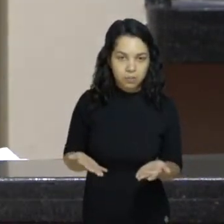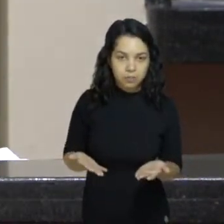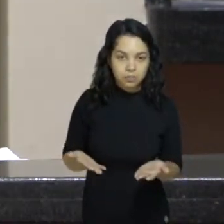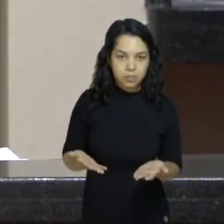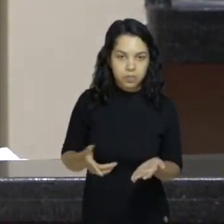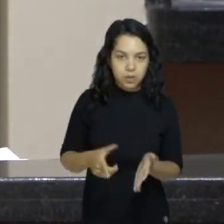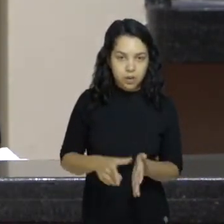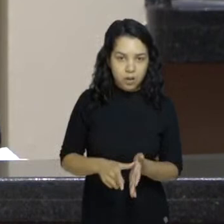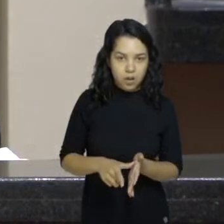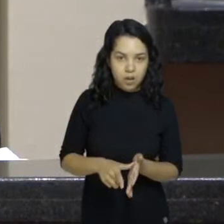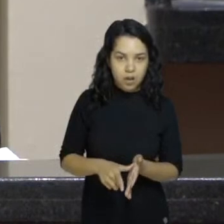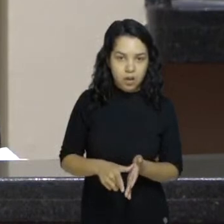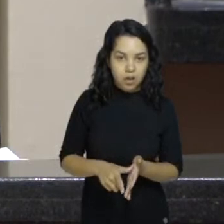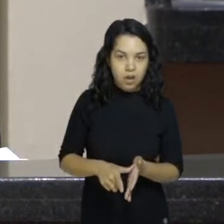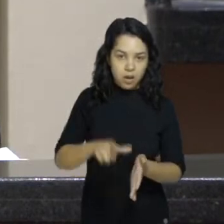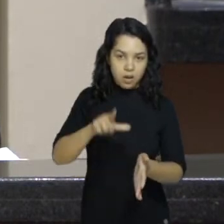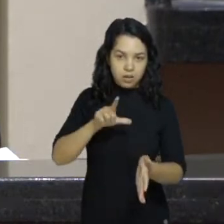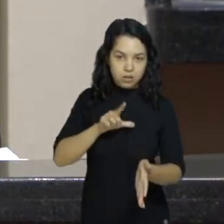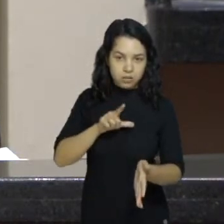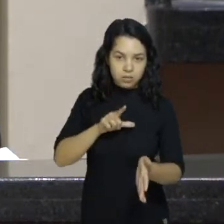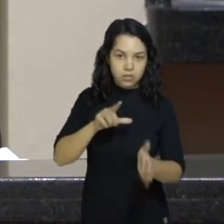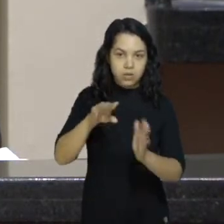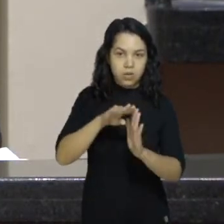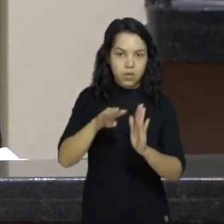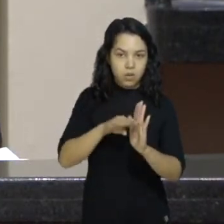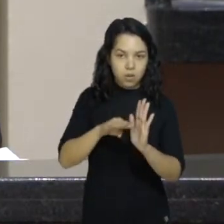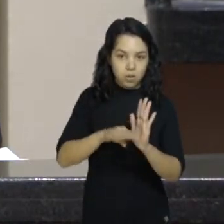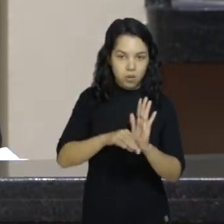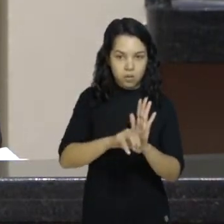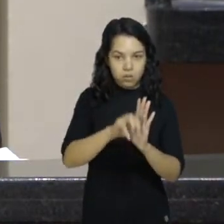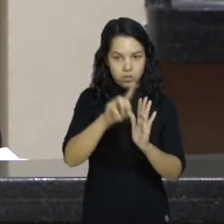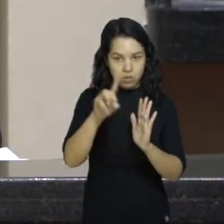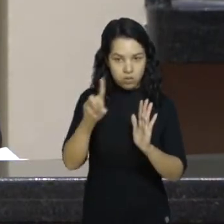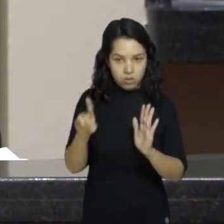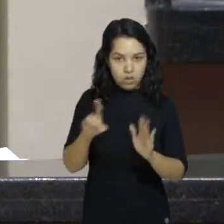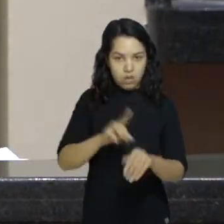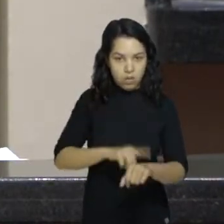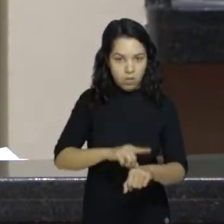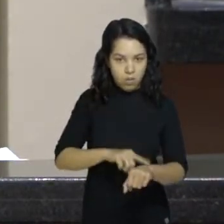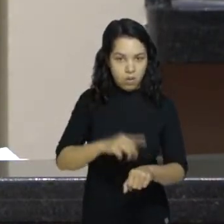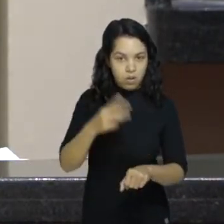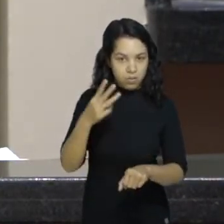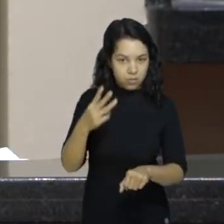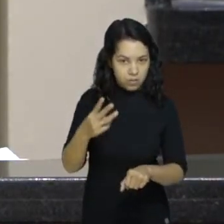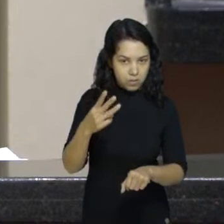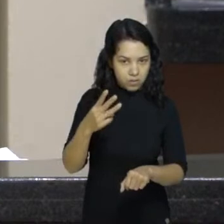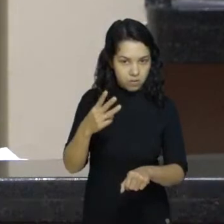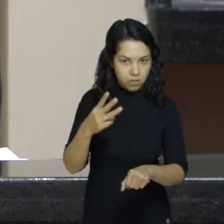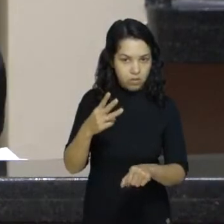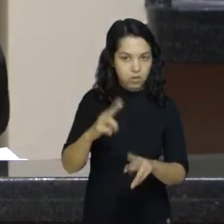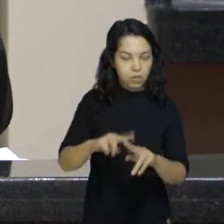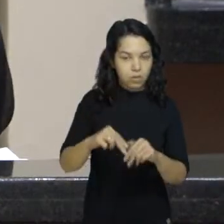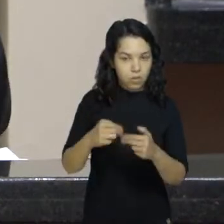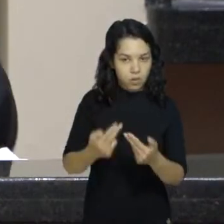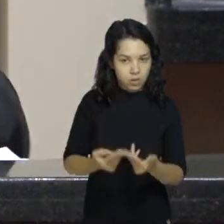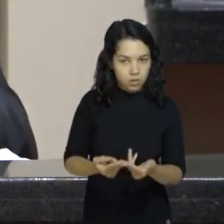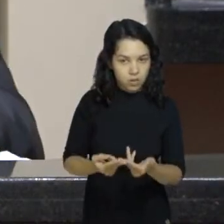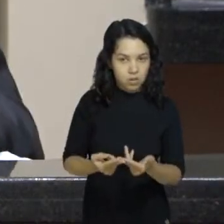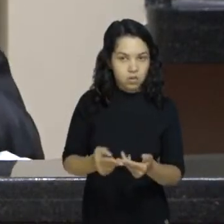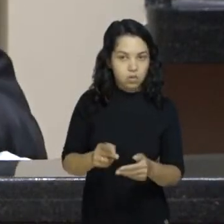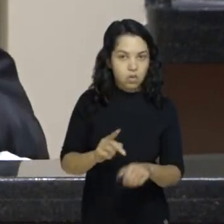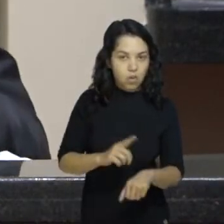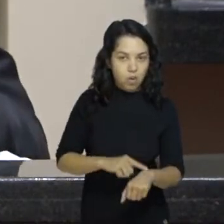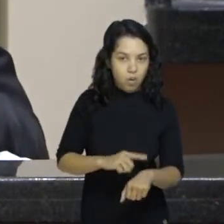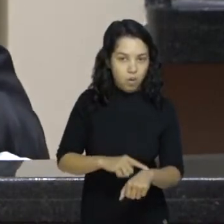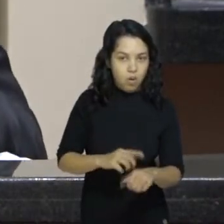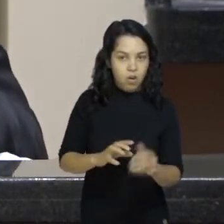Antecipamos a ordem do dia para as 15 horas Ok portanto nós vamos deixar o horário dos